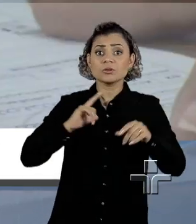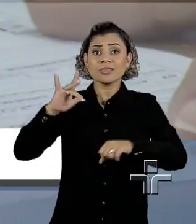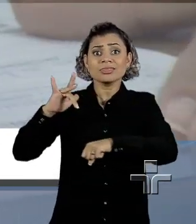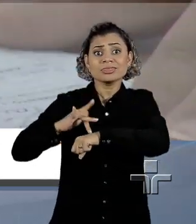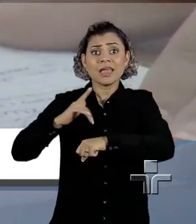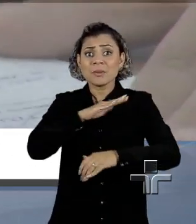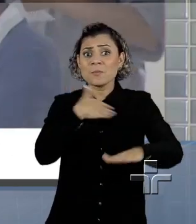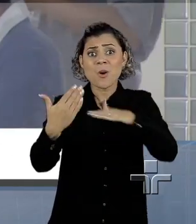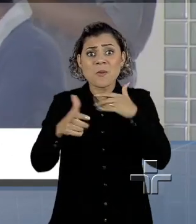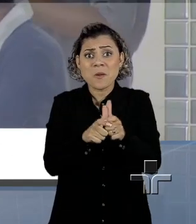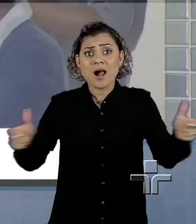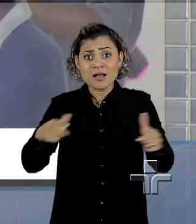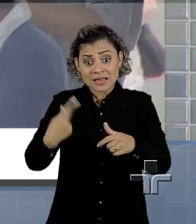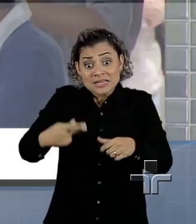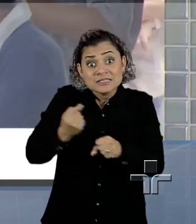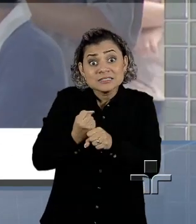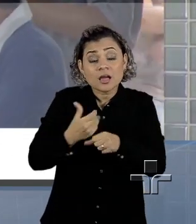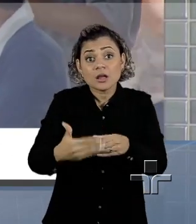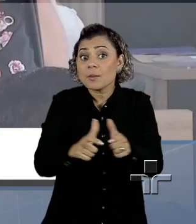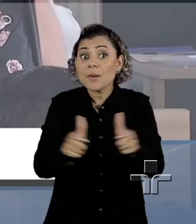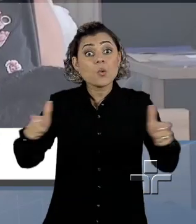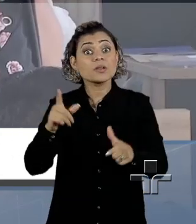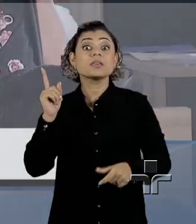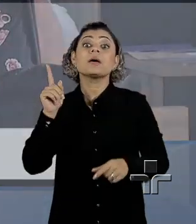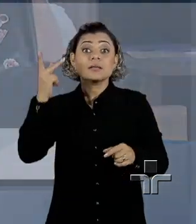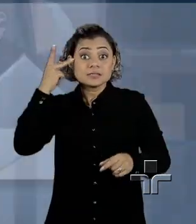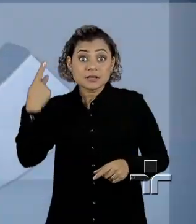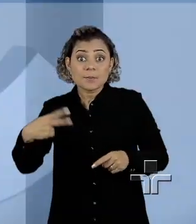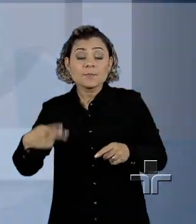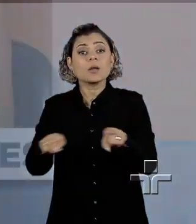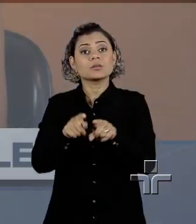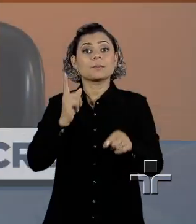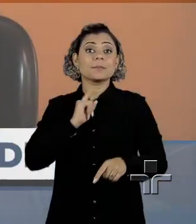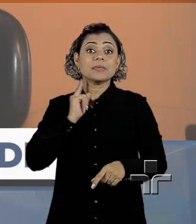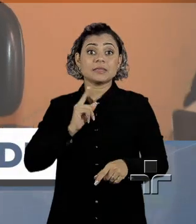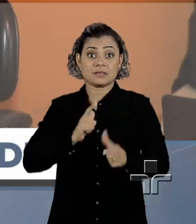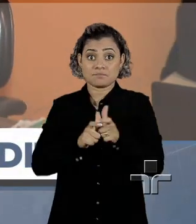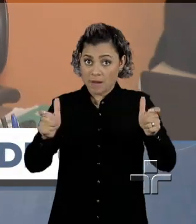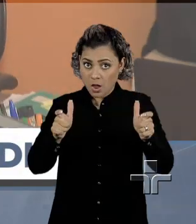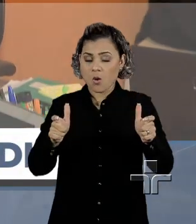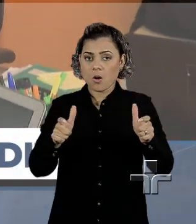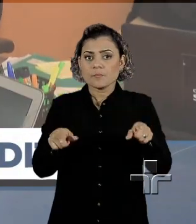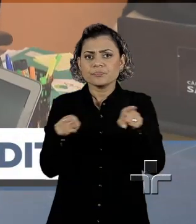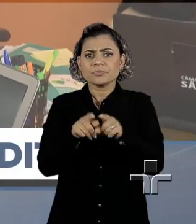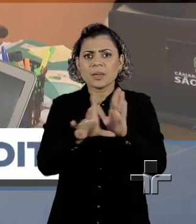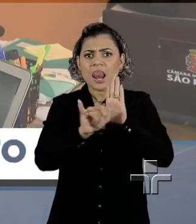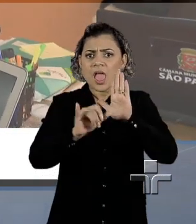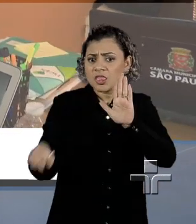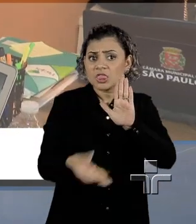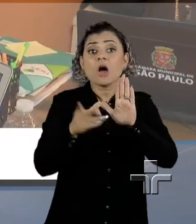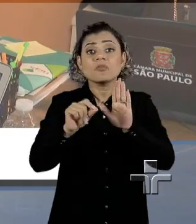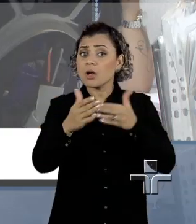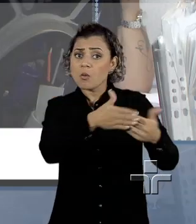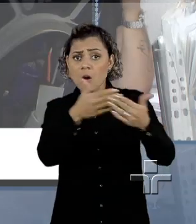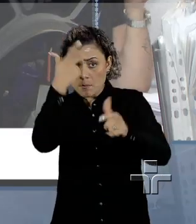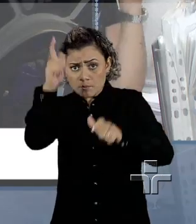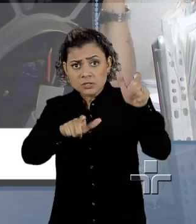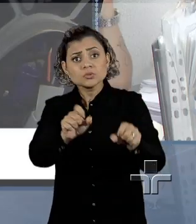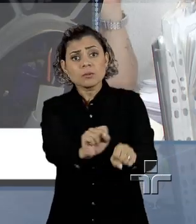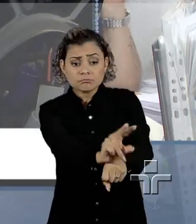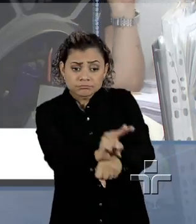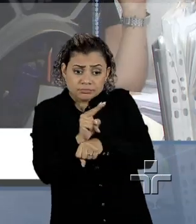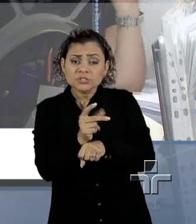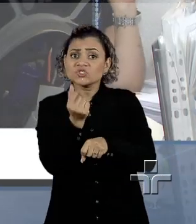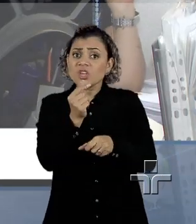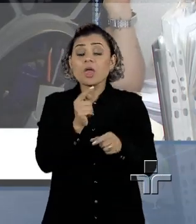país e a maioria dos casos está em São Paulo e Minas Gerais. Nova lei permite que qualquer pessoa possa oferecer empréstimo